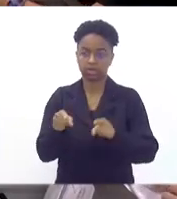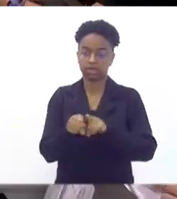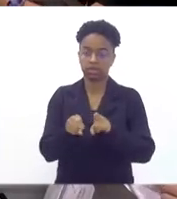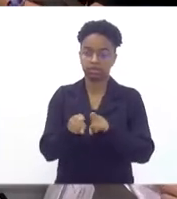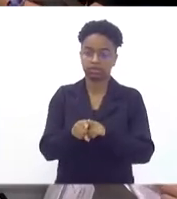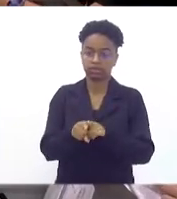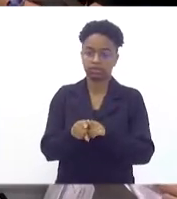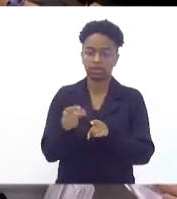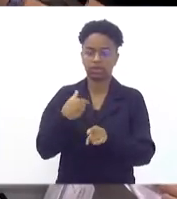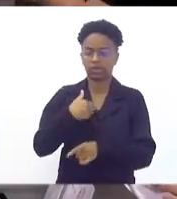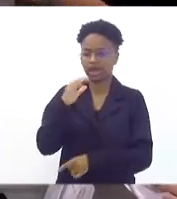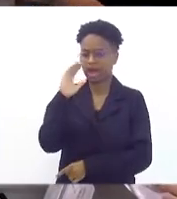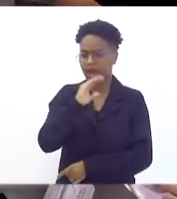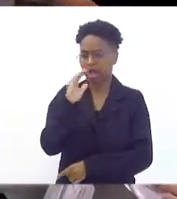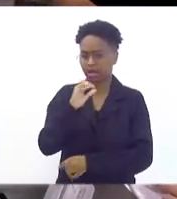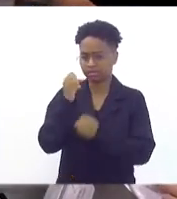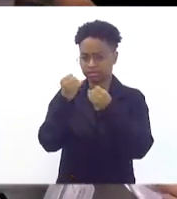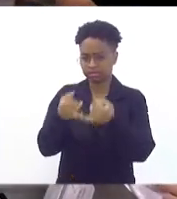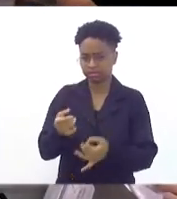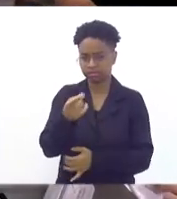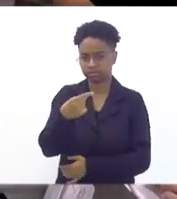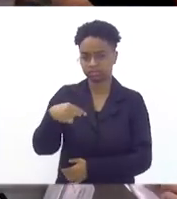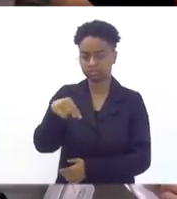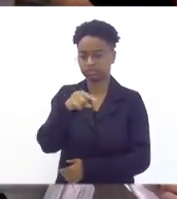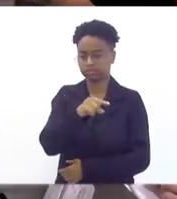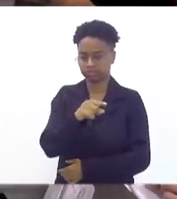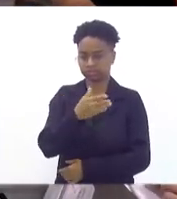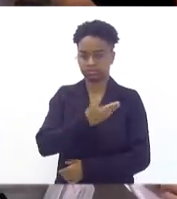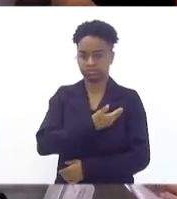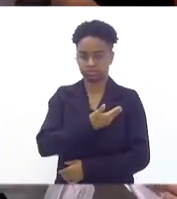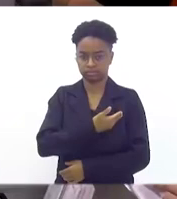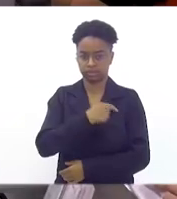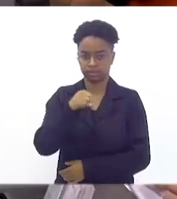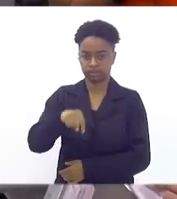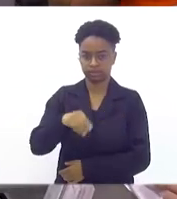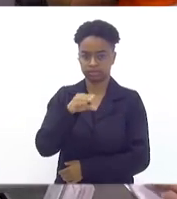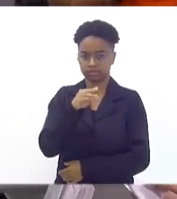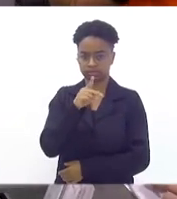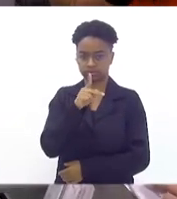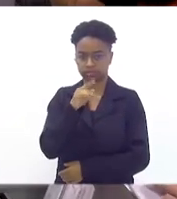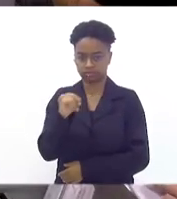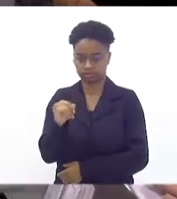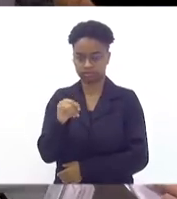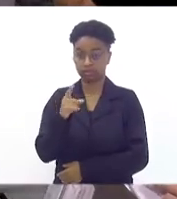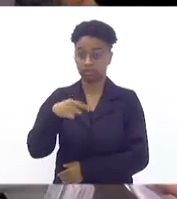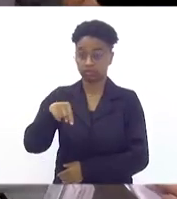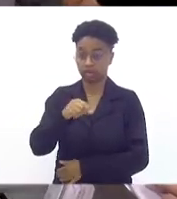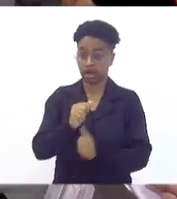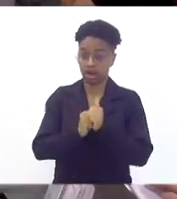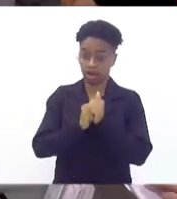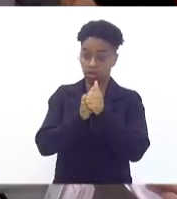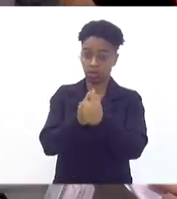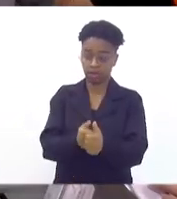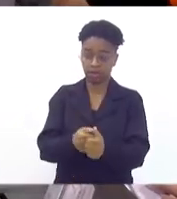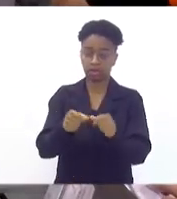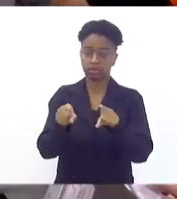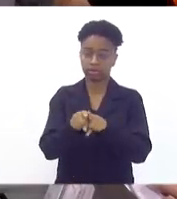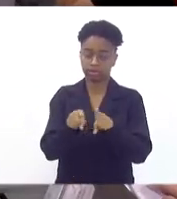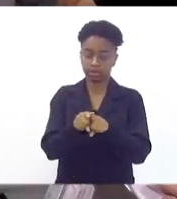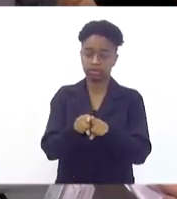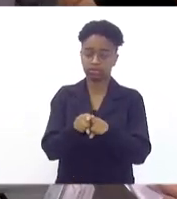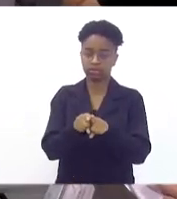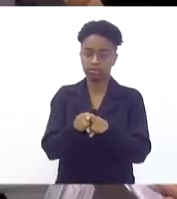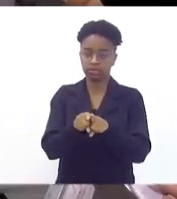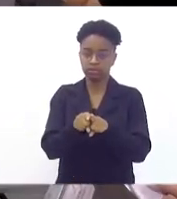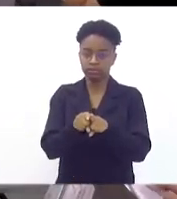Breve consideração aqui para os colegas deputados membros da CPI todos acompanharam e foi pública Como